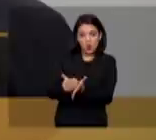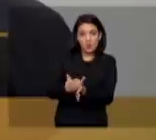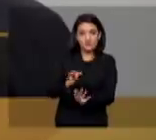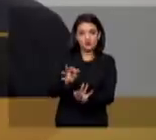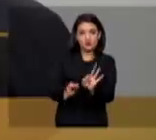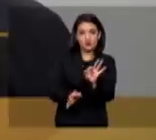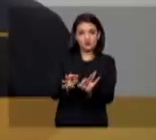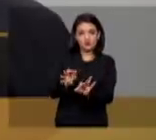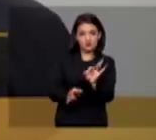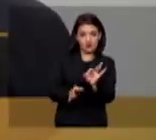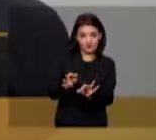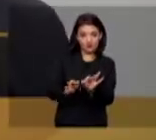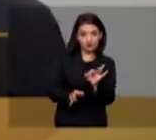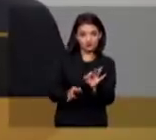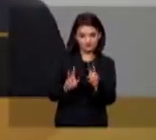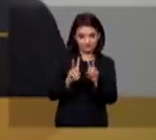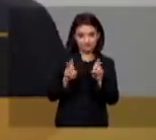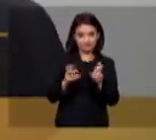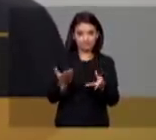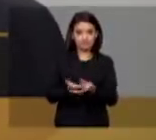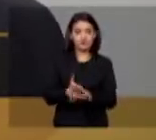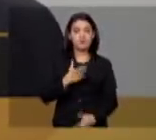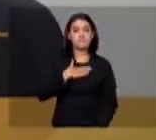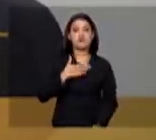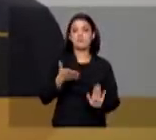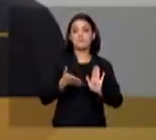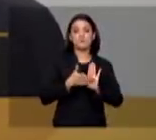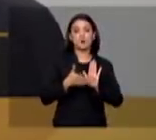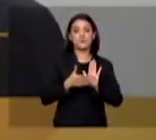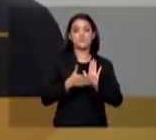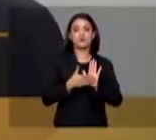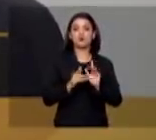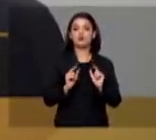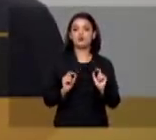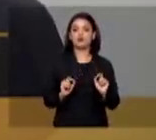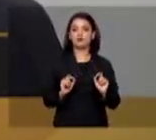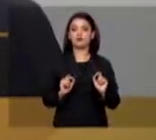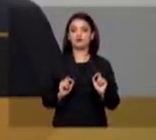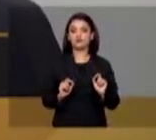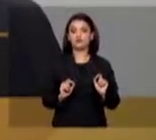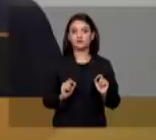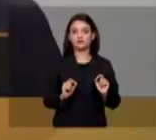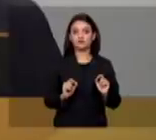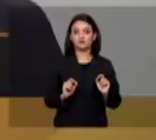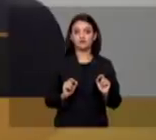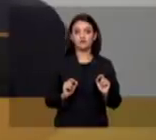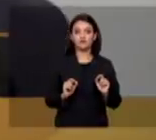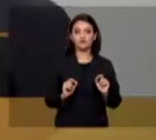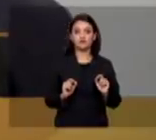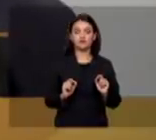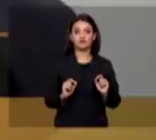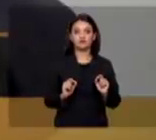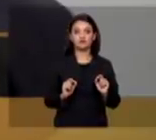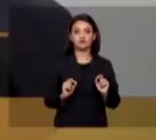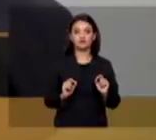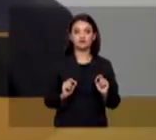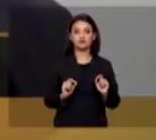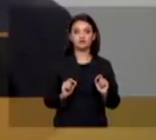deste caso, eu propus, senhores ministros, que o